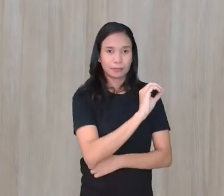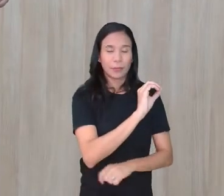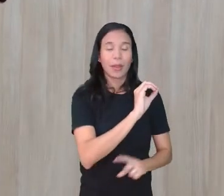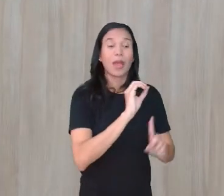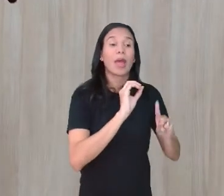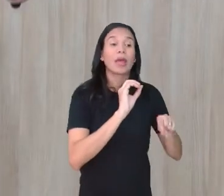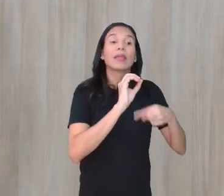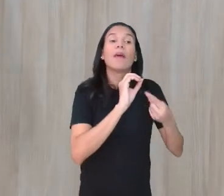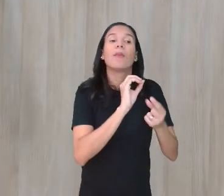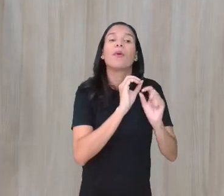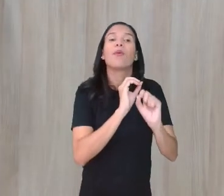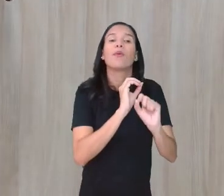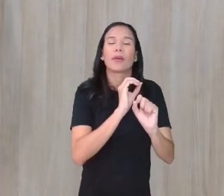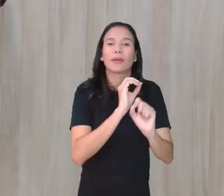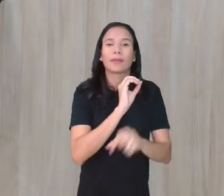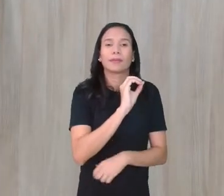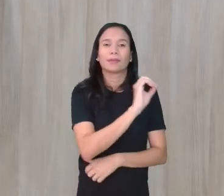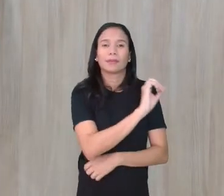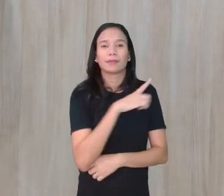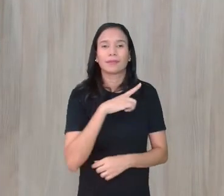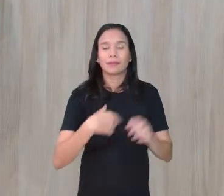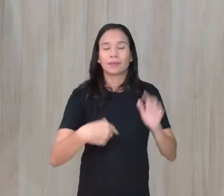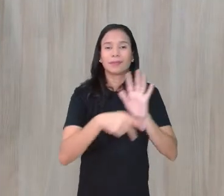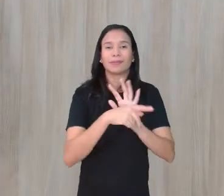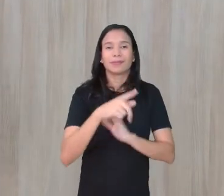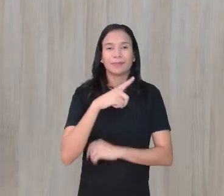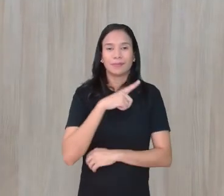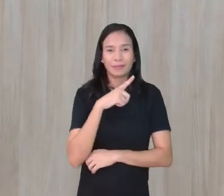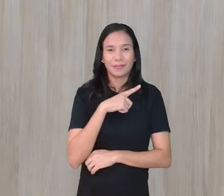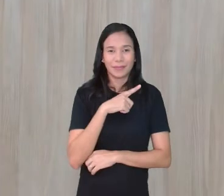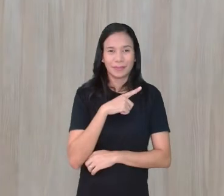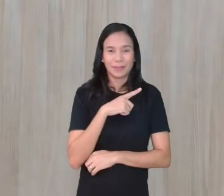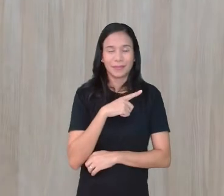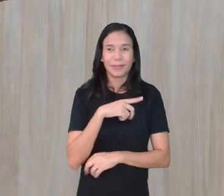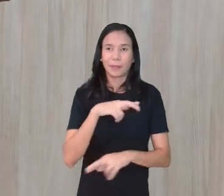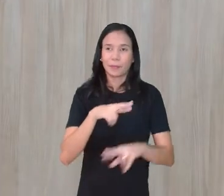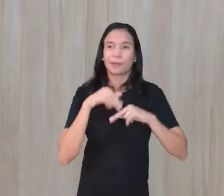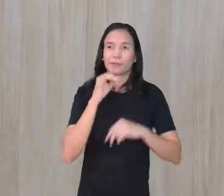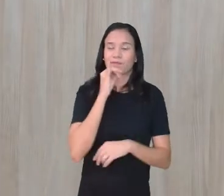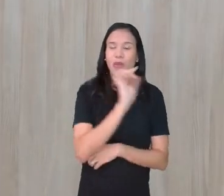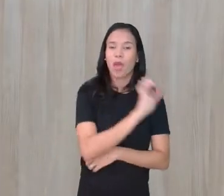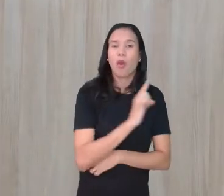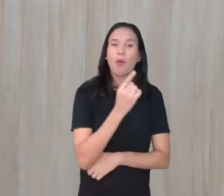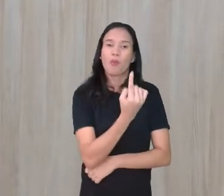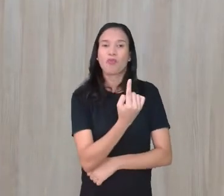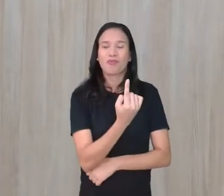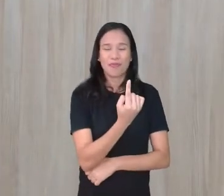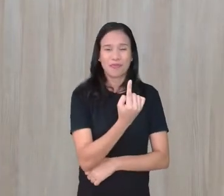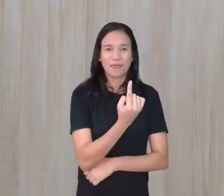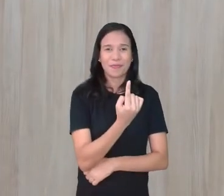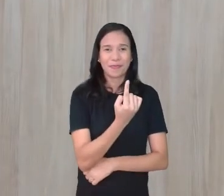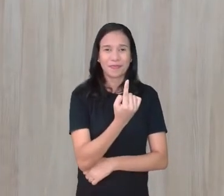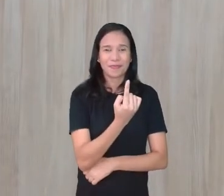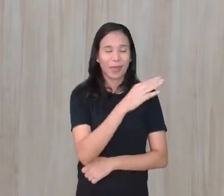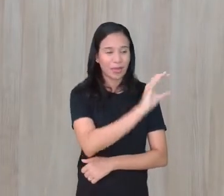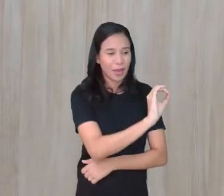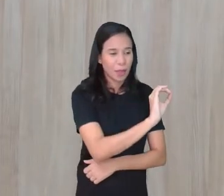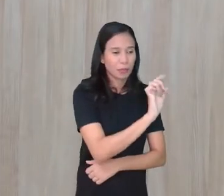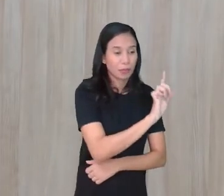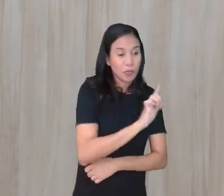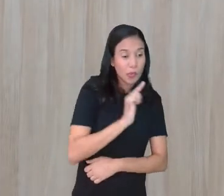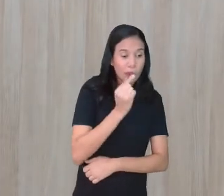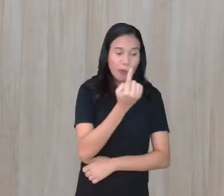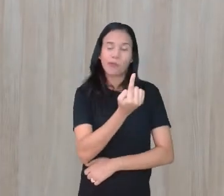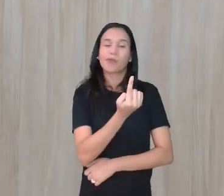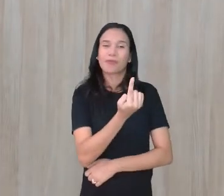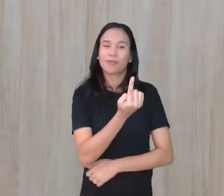o segundo elemento é ele mesmo, porque a gente não vai multiplicar ele por 1, então qualquer número vezes